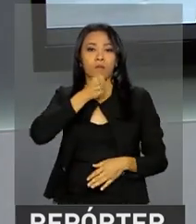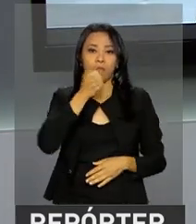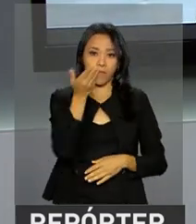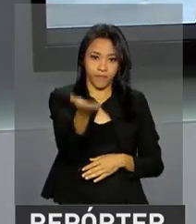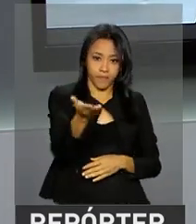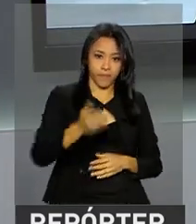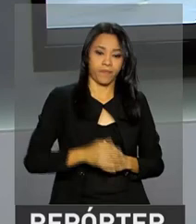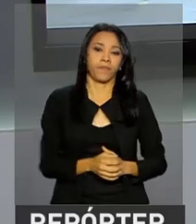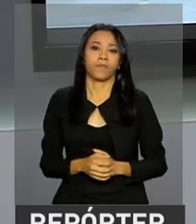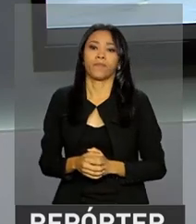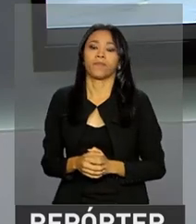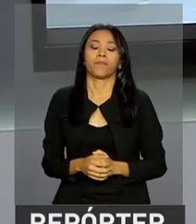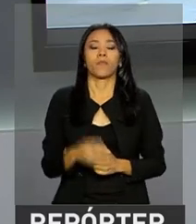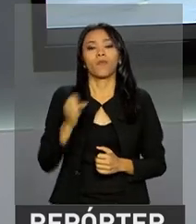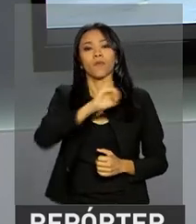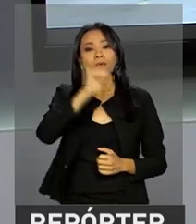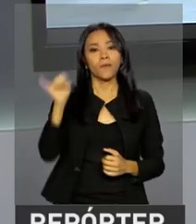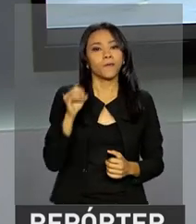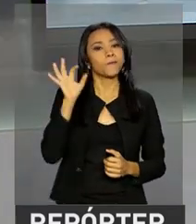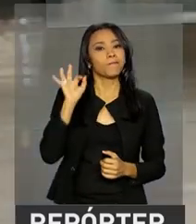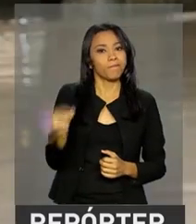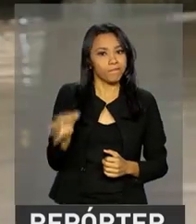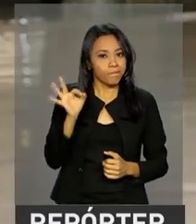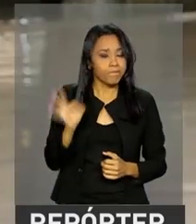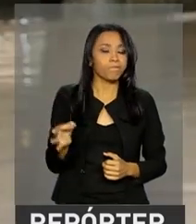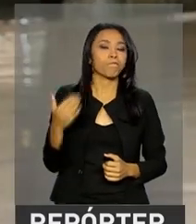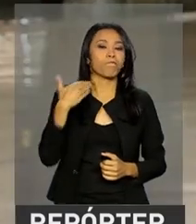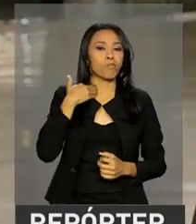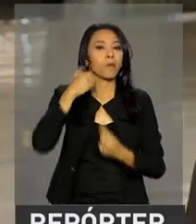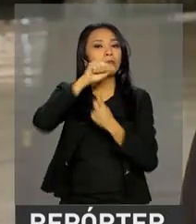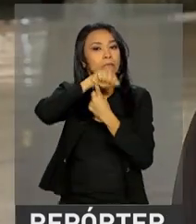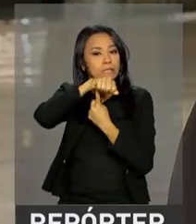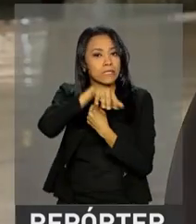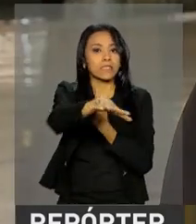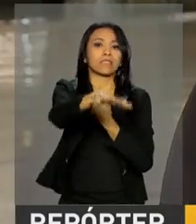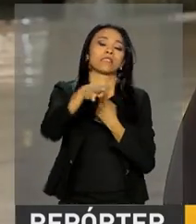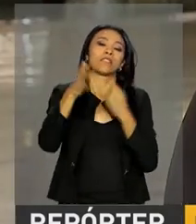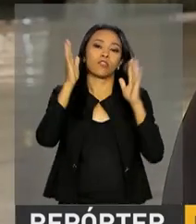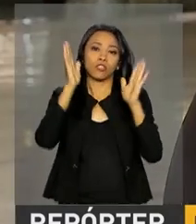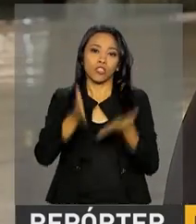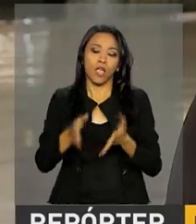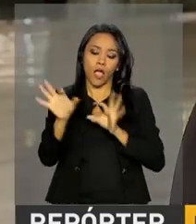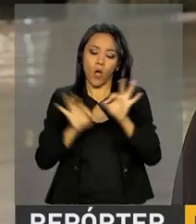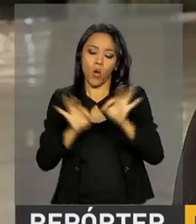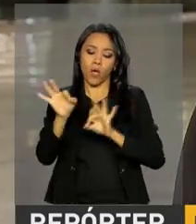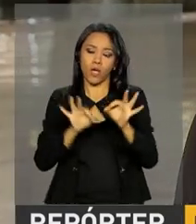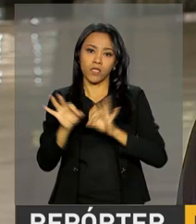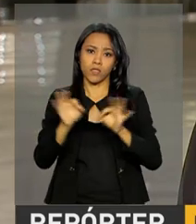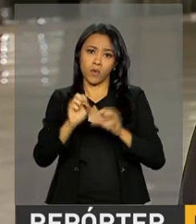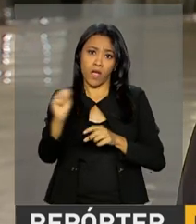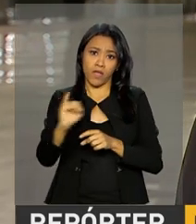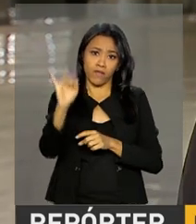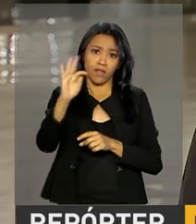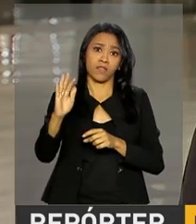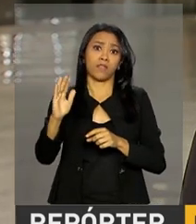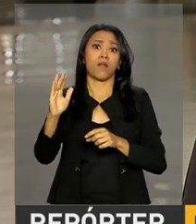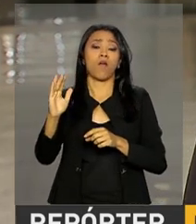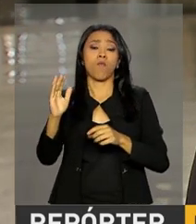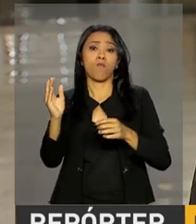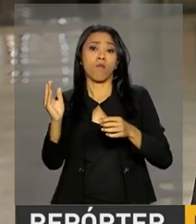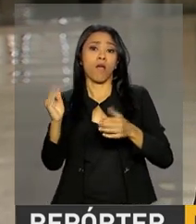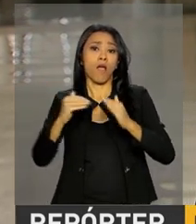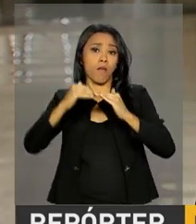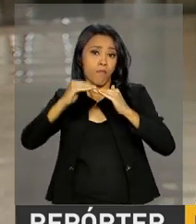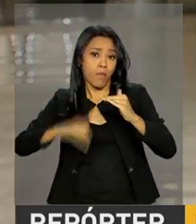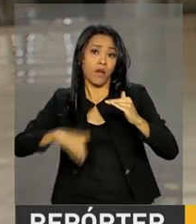Mara. Oi, Carla. Exatamente, o Banco Central projetou a inflação ainda mais abaixo da meta